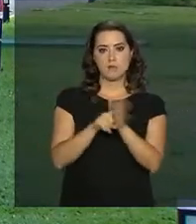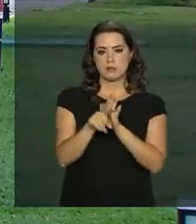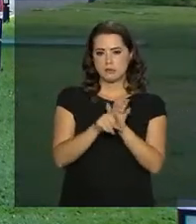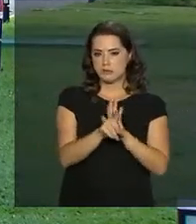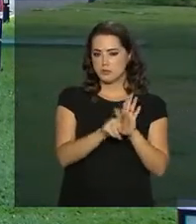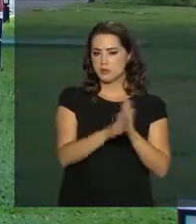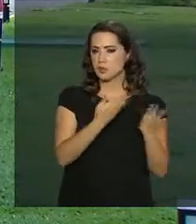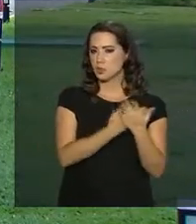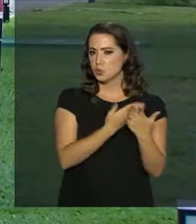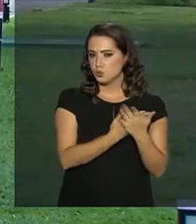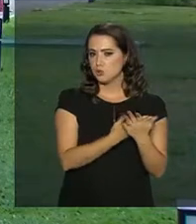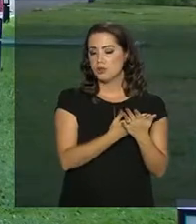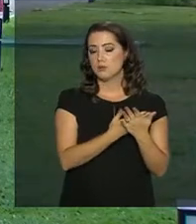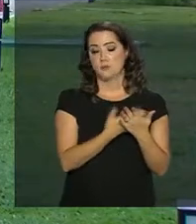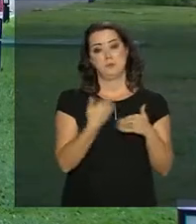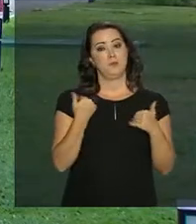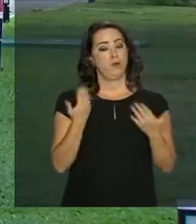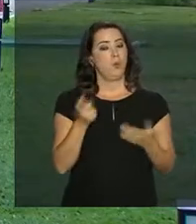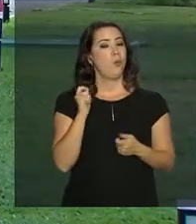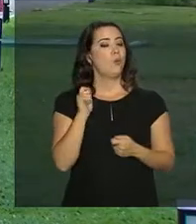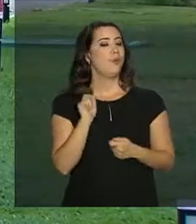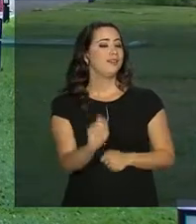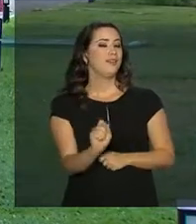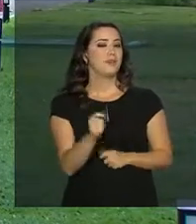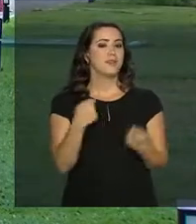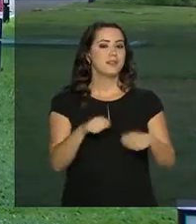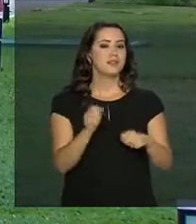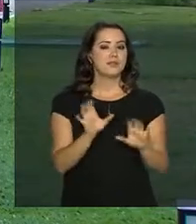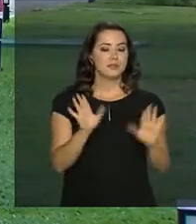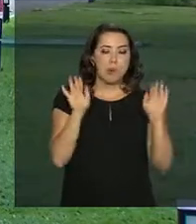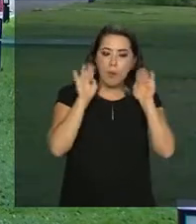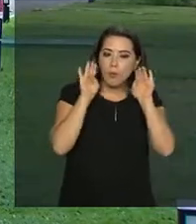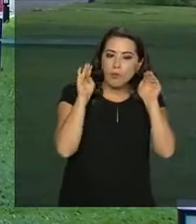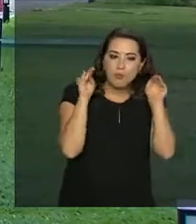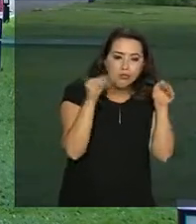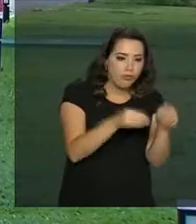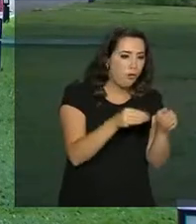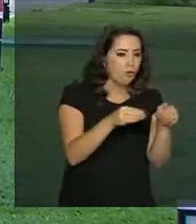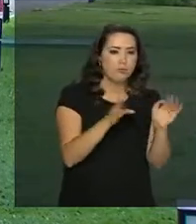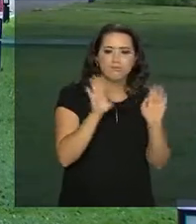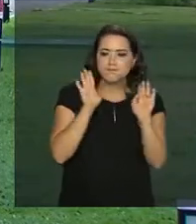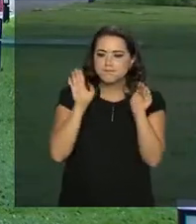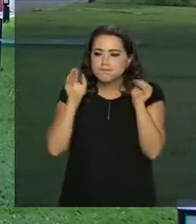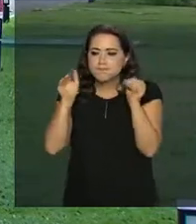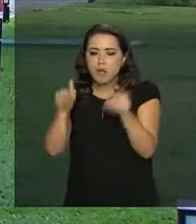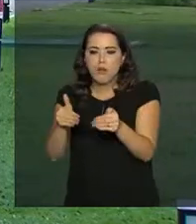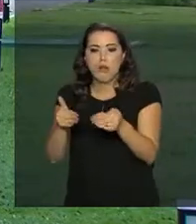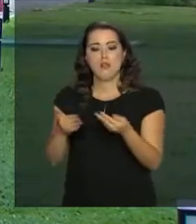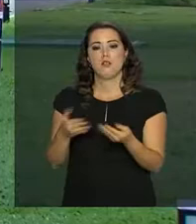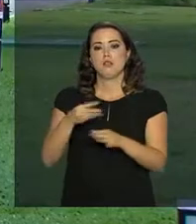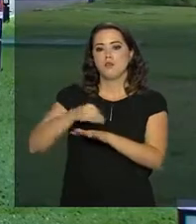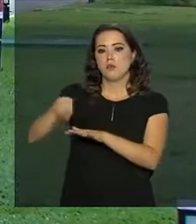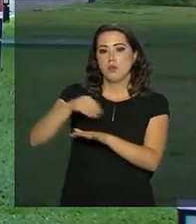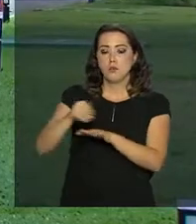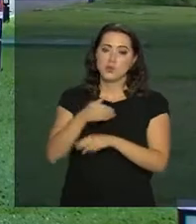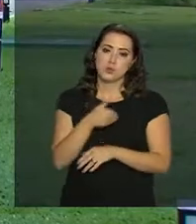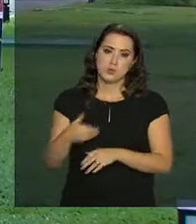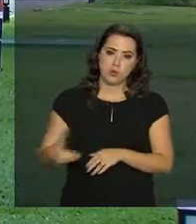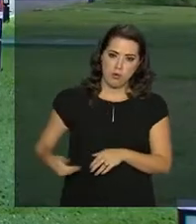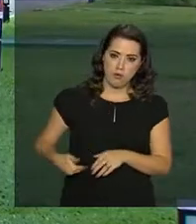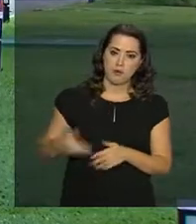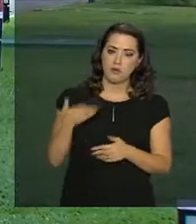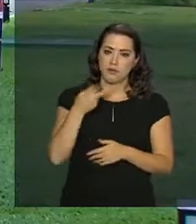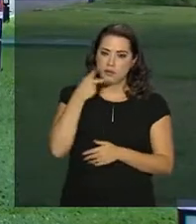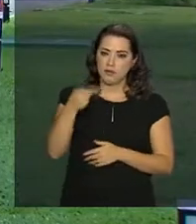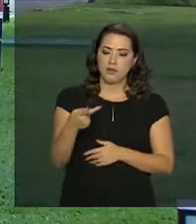levantamento sobre o que é preciso concentrar, que é preciso concentrar num fluxo de informações de governo, né? Ele